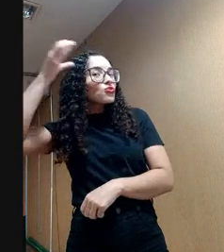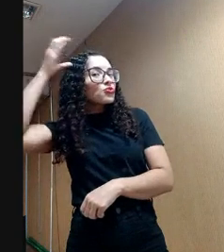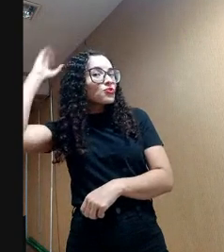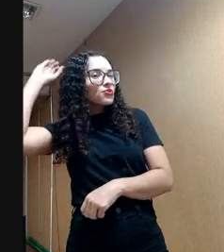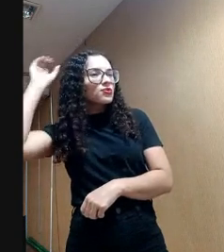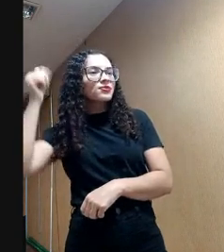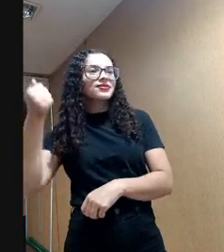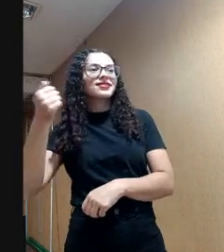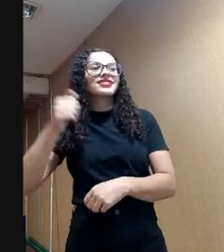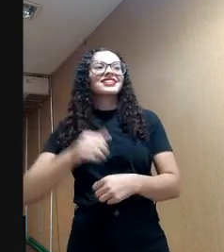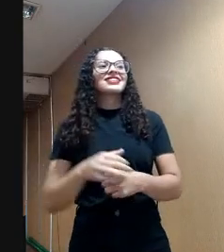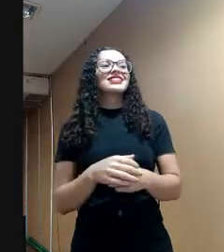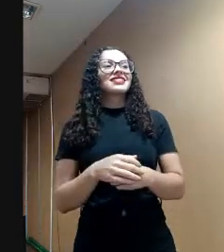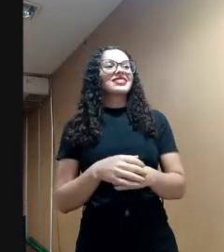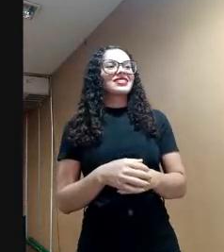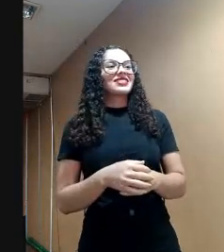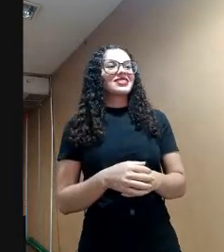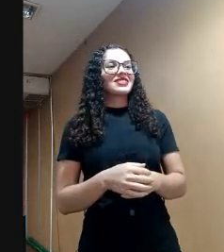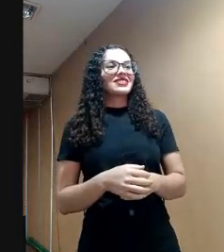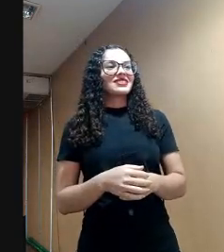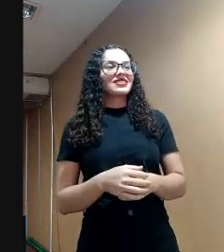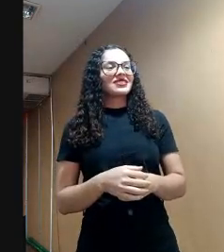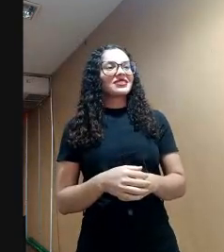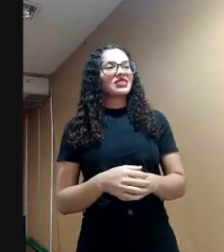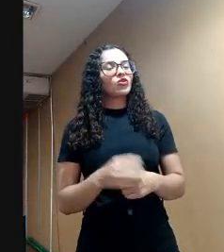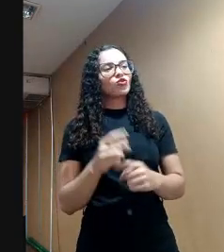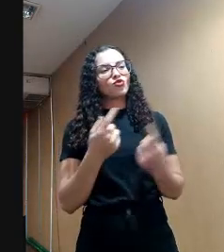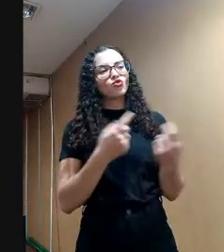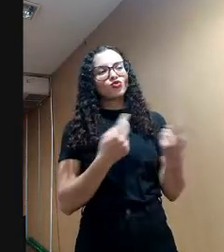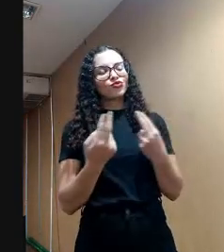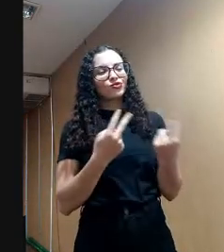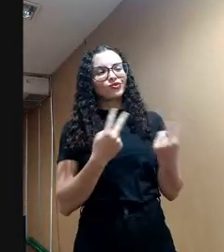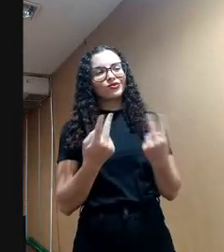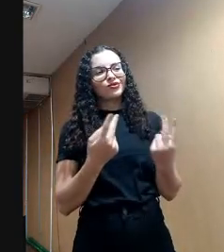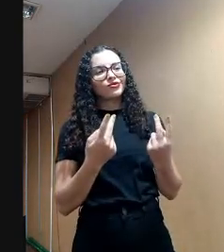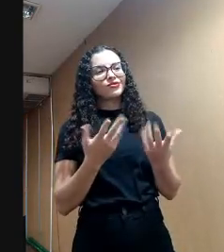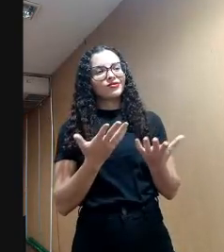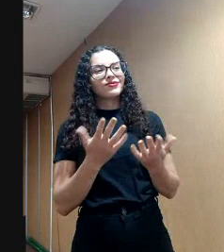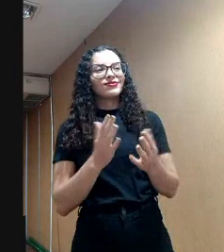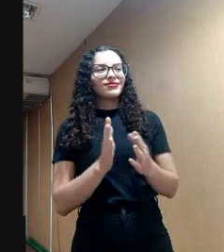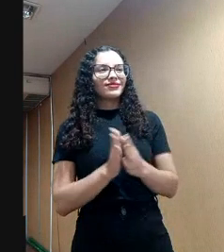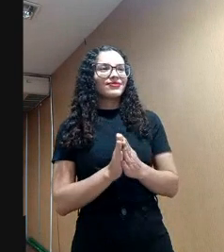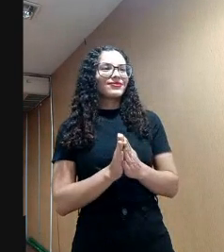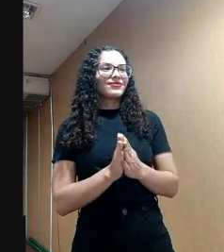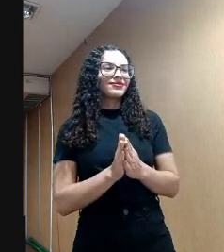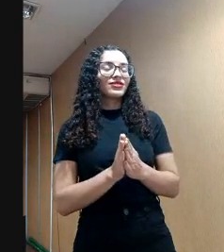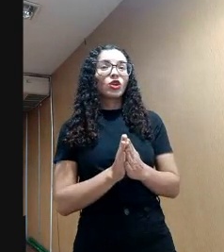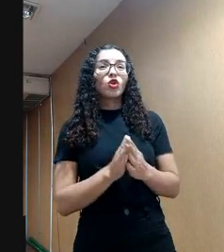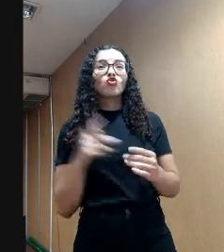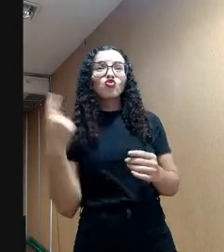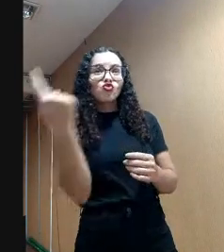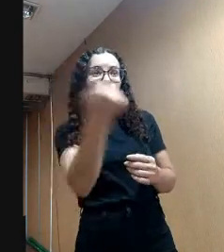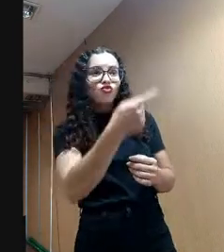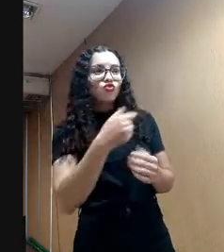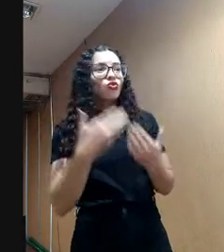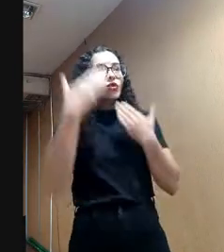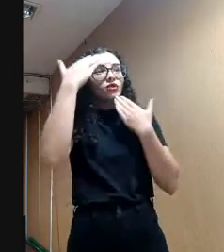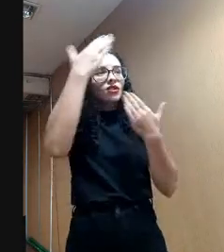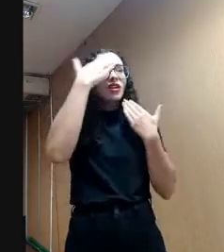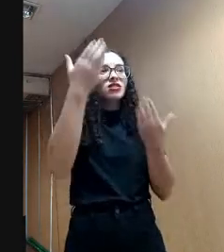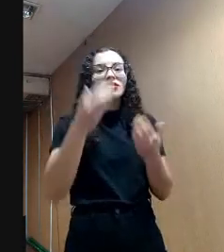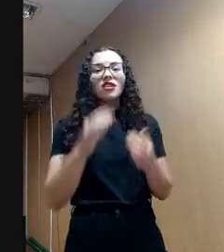O Instituto Federal de Pernambuco, Campus Pesqueira, agradece a todos que colaboraram com a realização deste